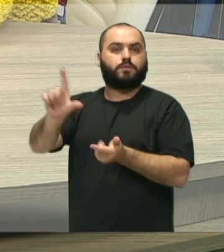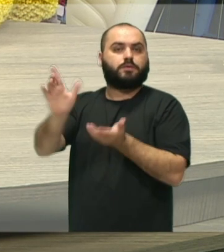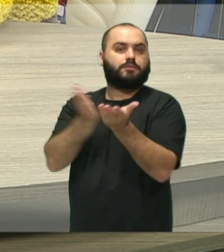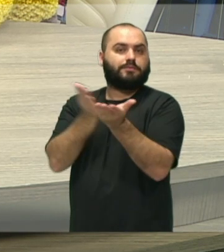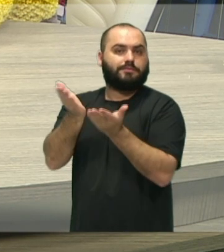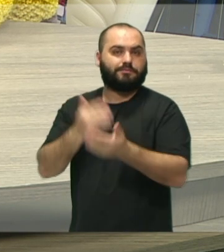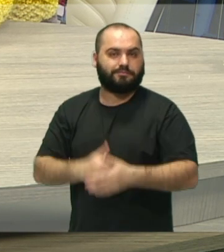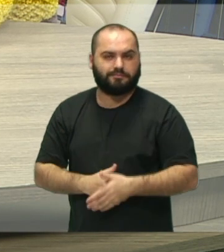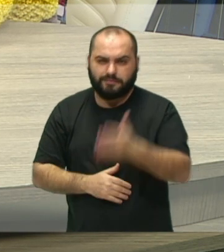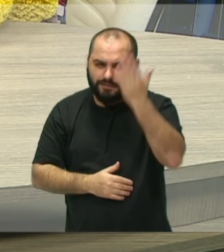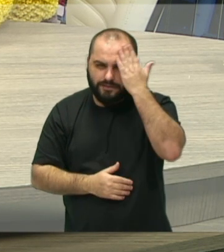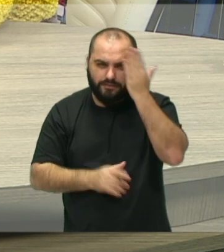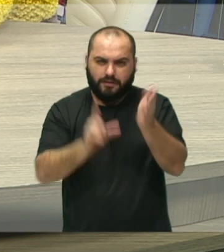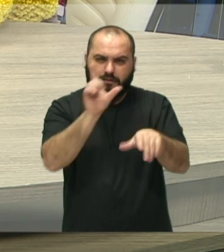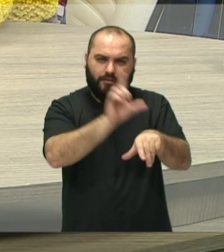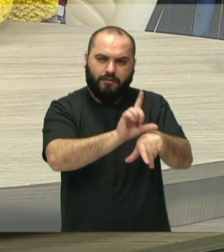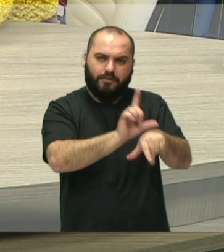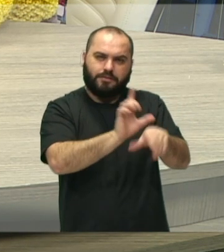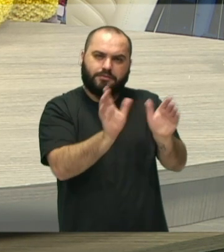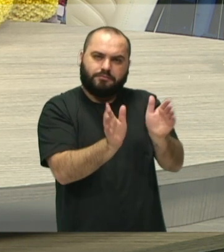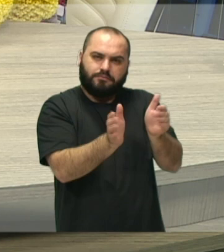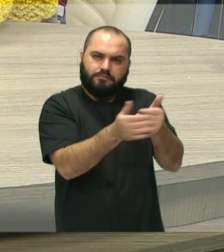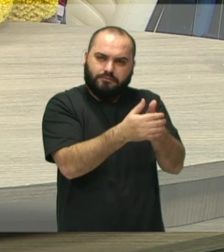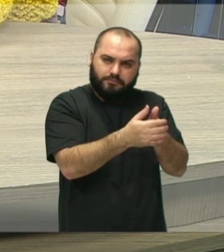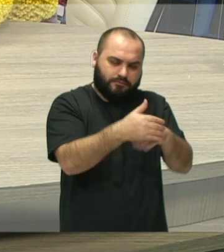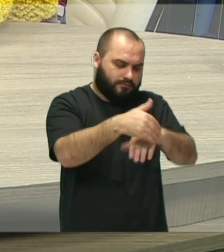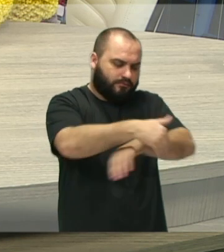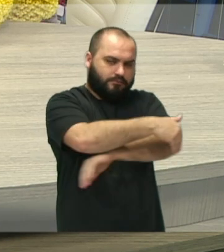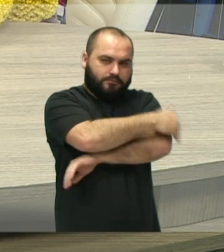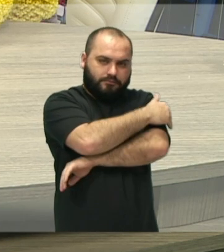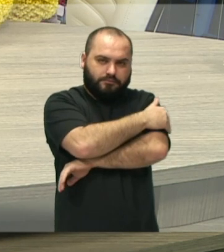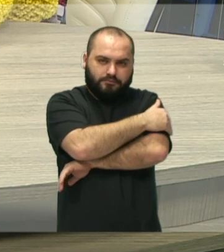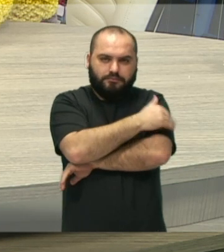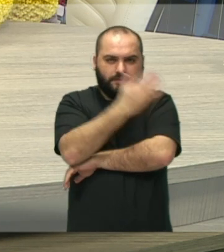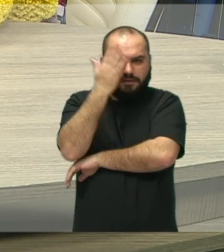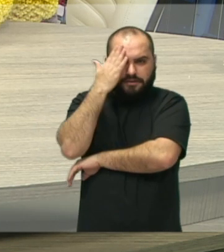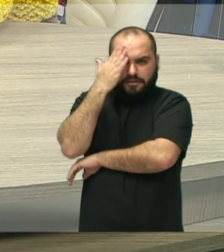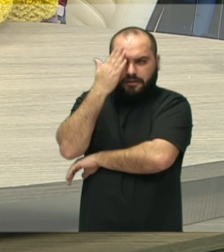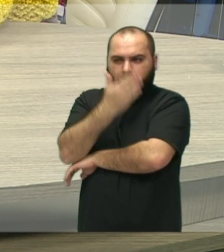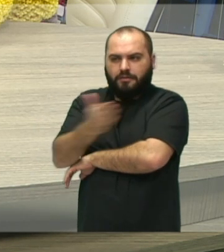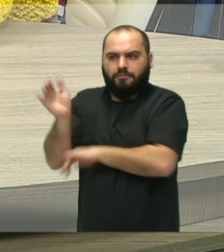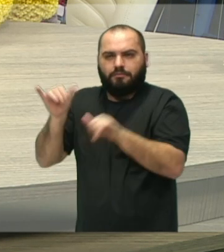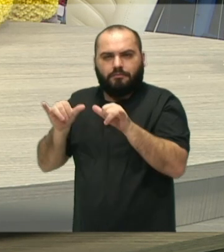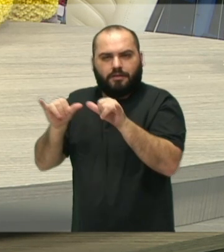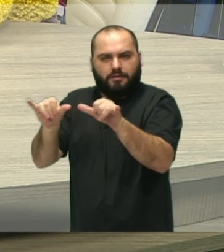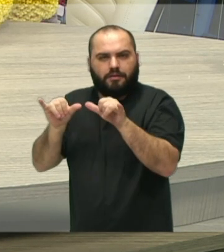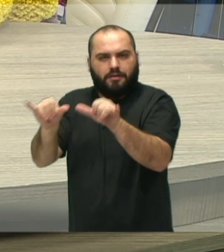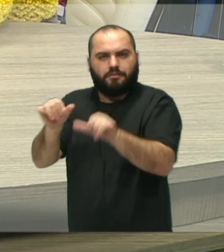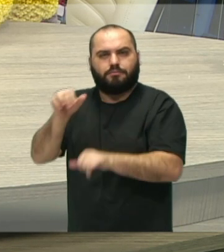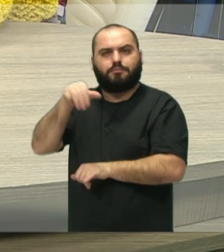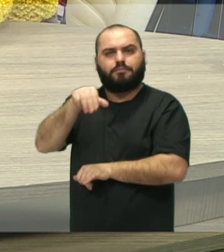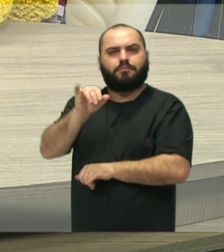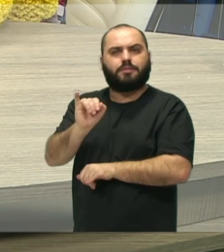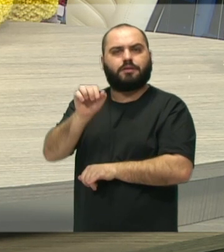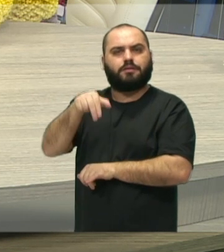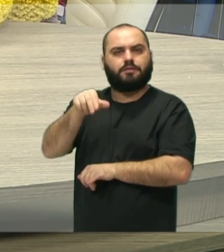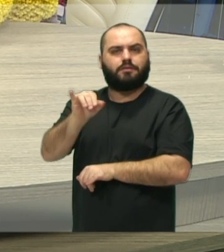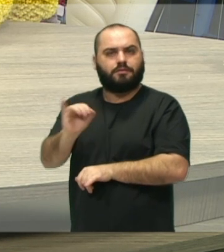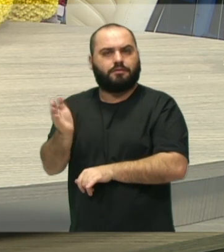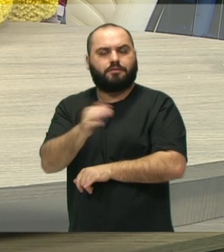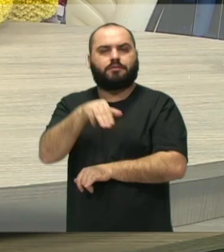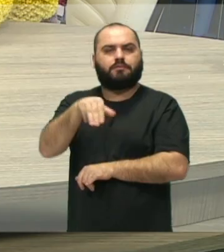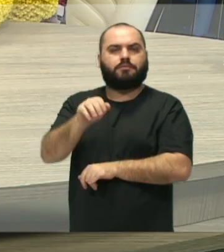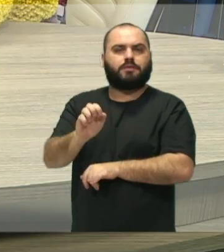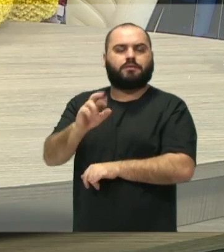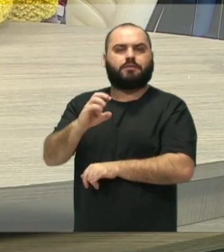desde aquela lojinha de esquina, desde aquela venda, né? Aquele supermercado, aquele mini mercado que vende um produto,